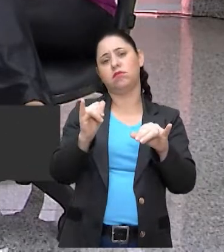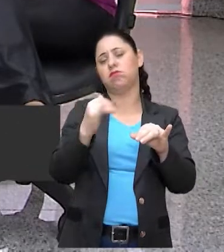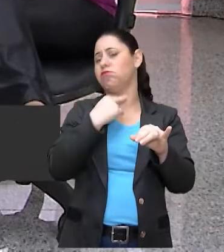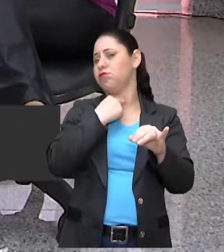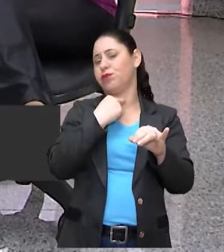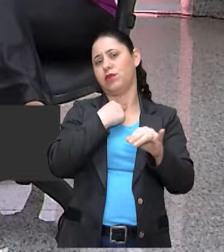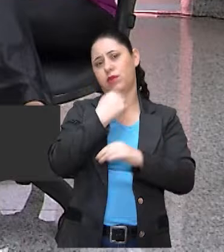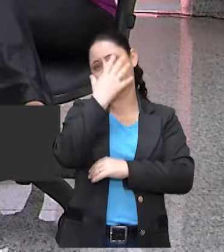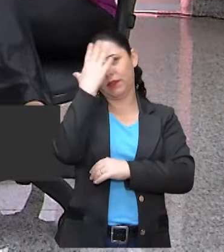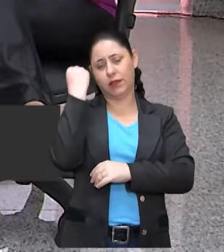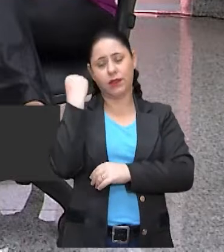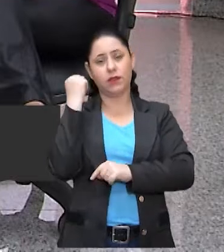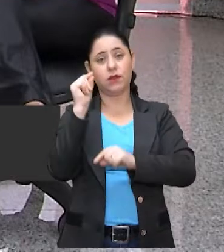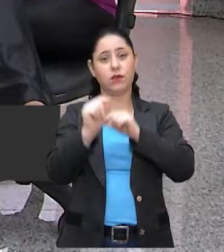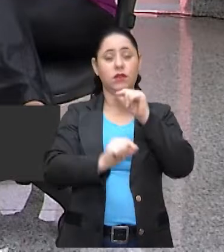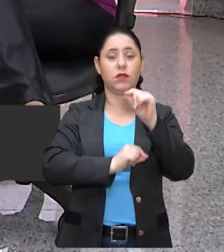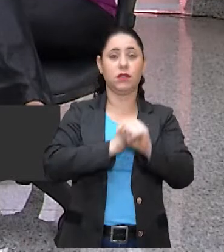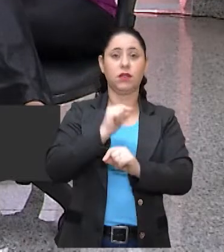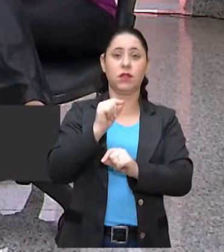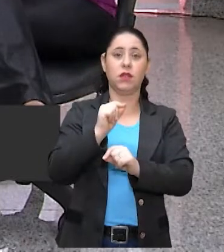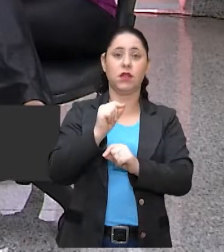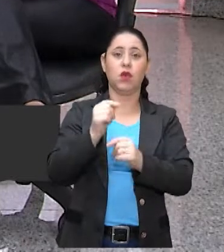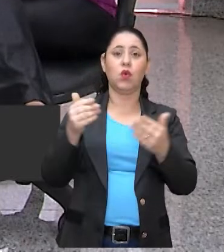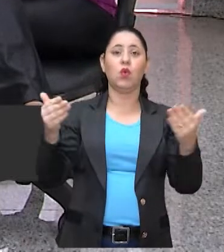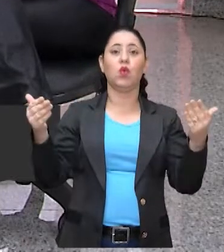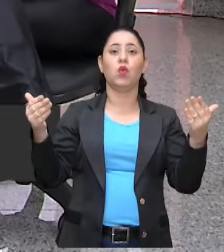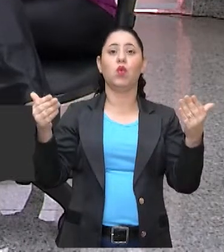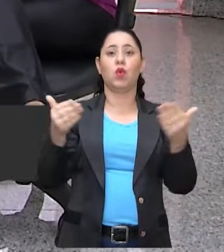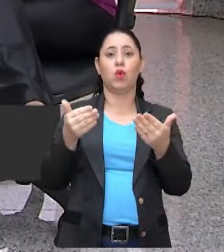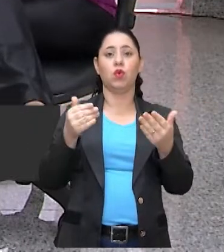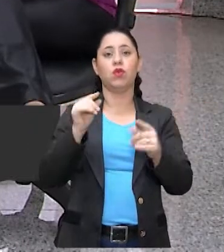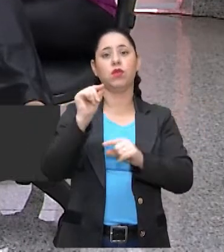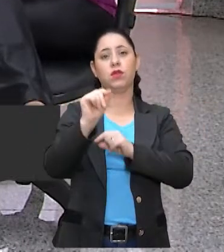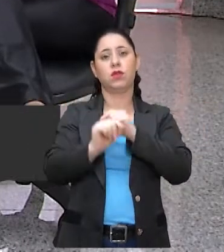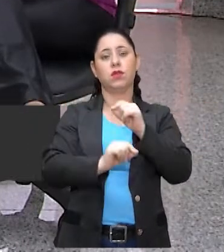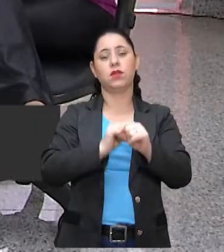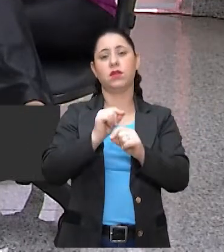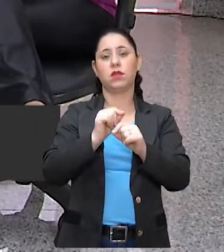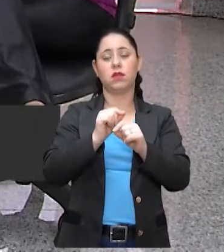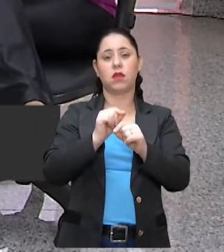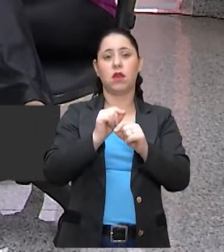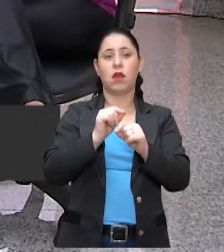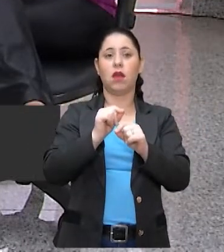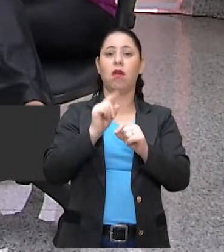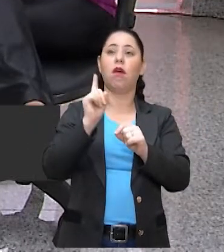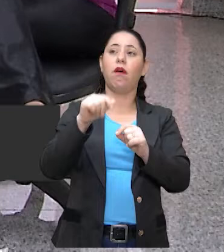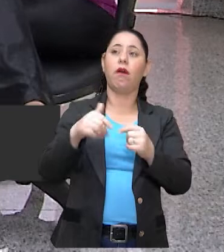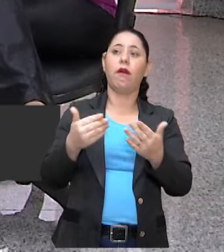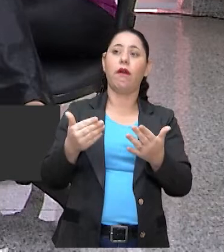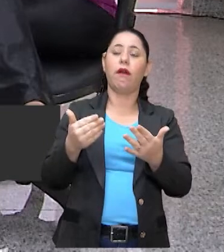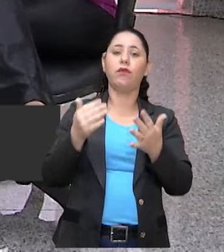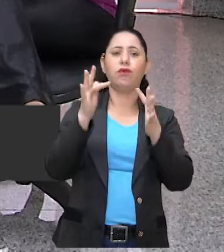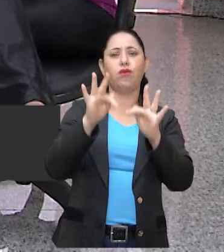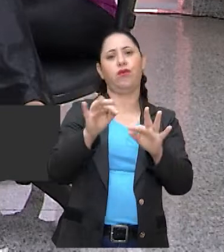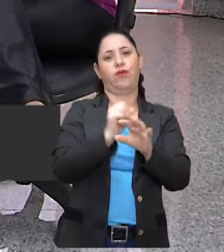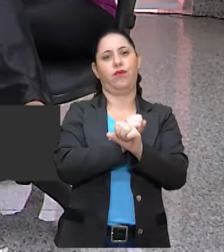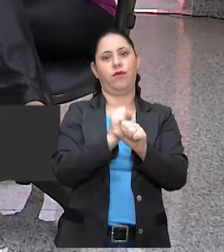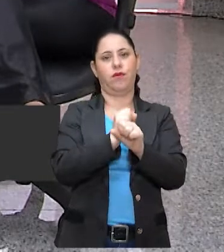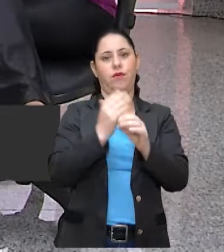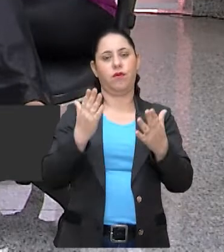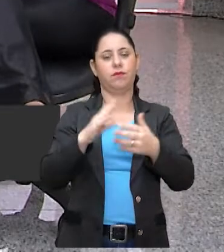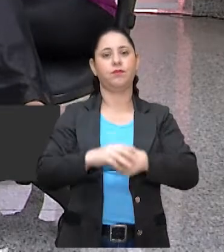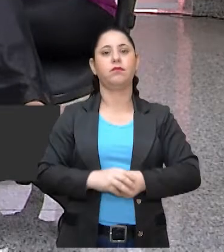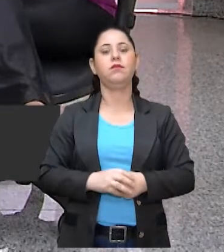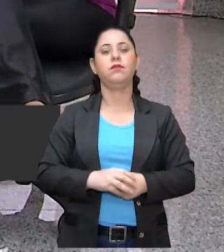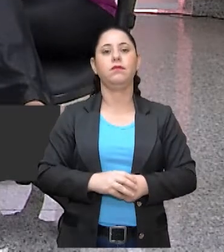e a gente não pode deixar passar despercebido a situação, justamente, despercebida a situação do final de